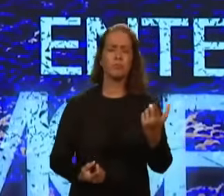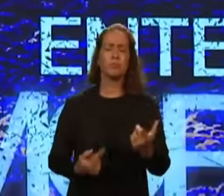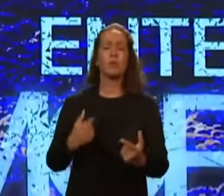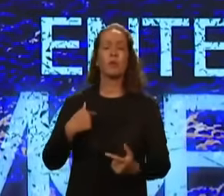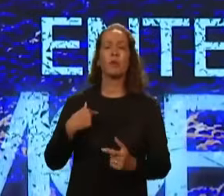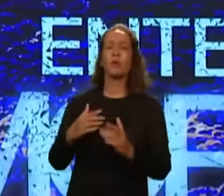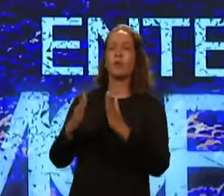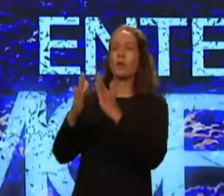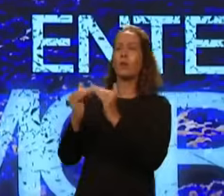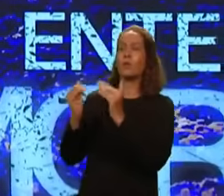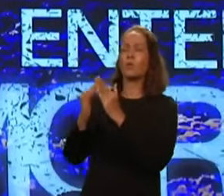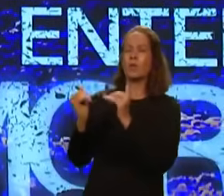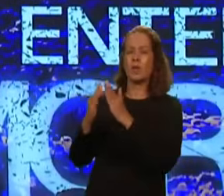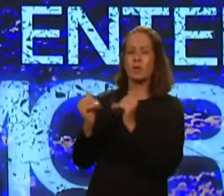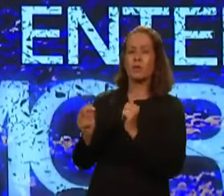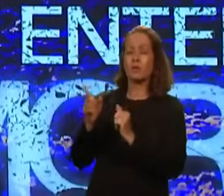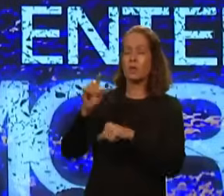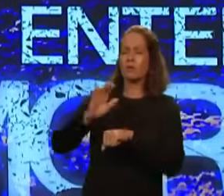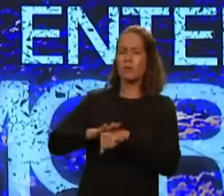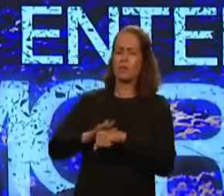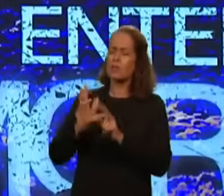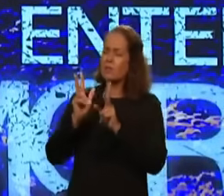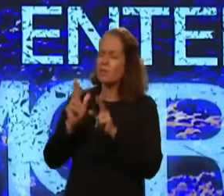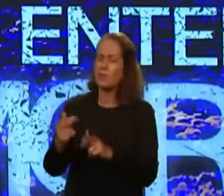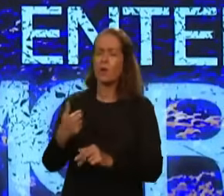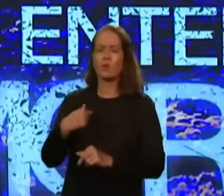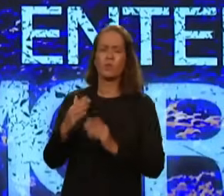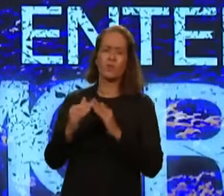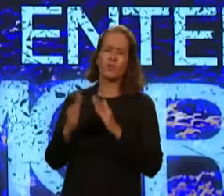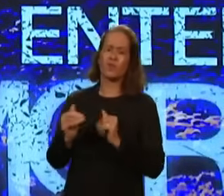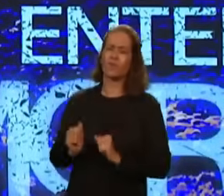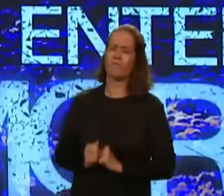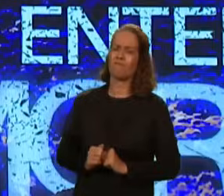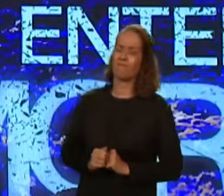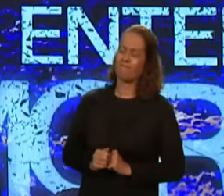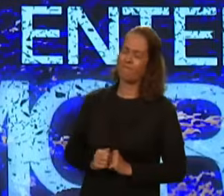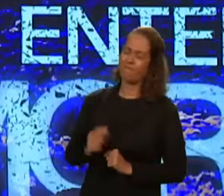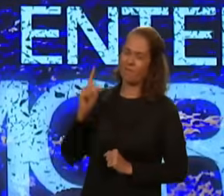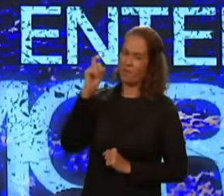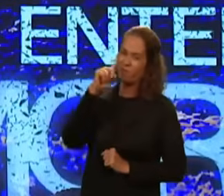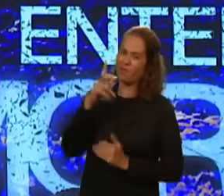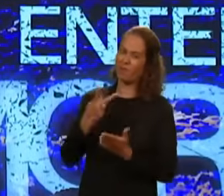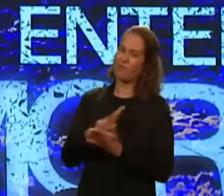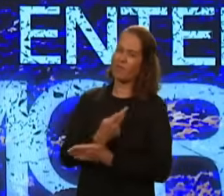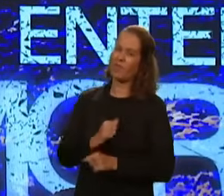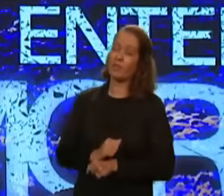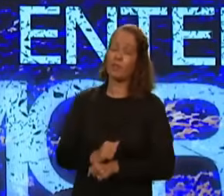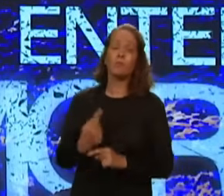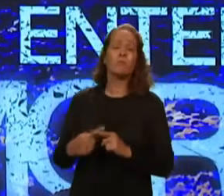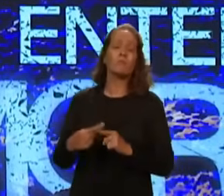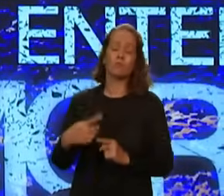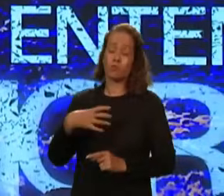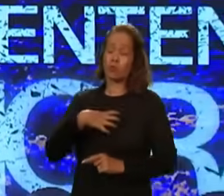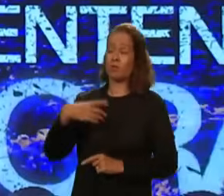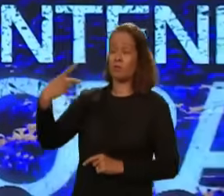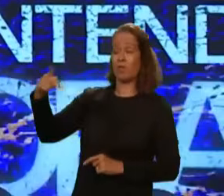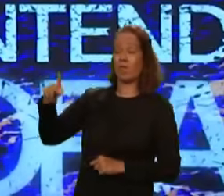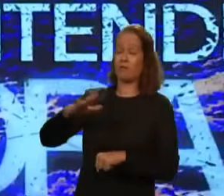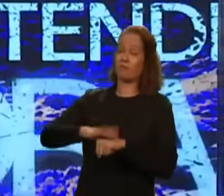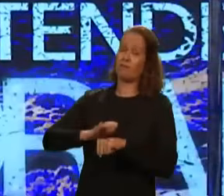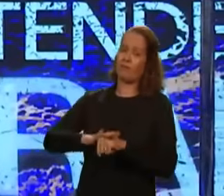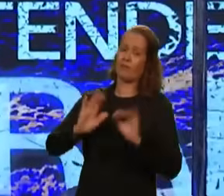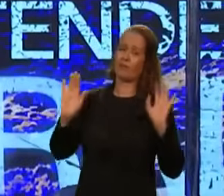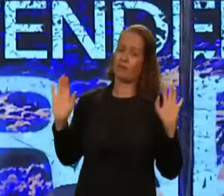para Ele e Ele faz do jeito que eu pedi. Ele tem o jeito dEle. E faz das maneiras